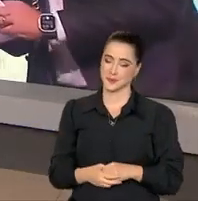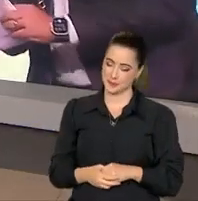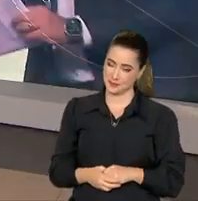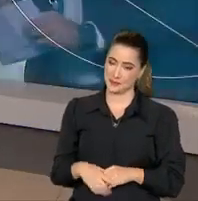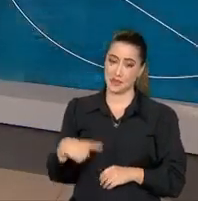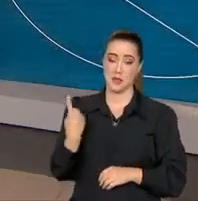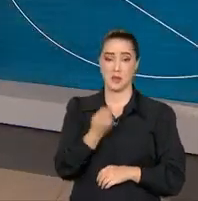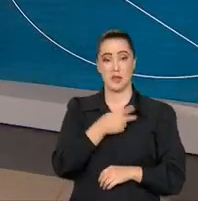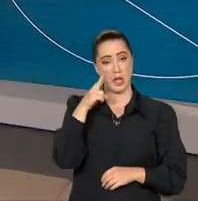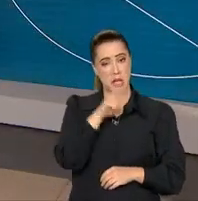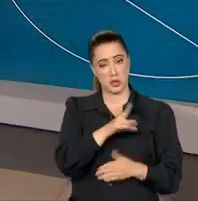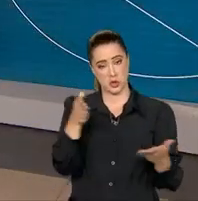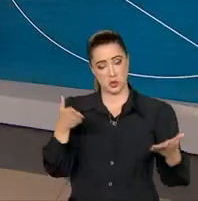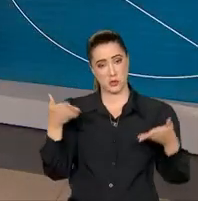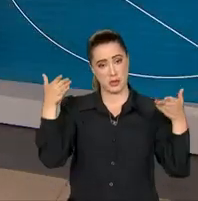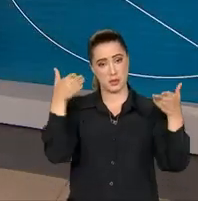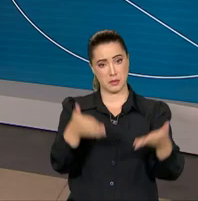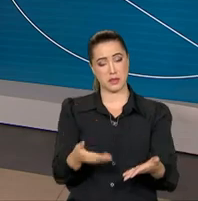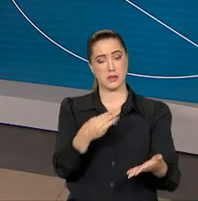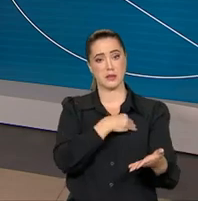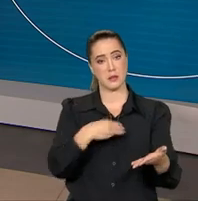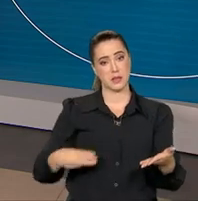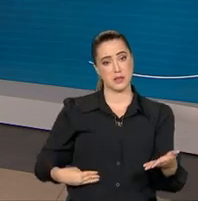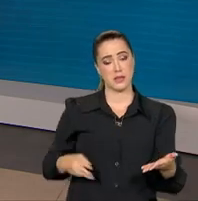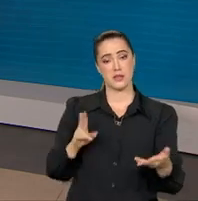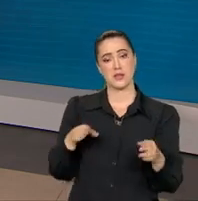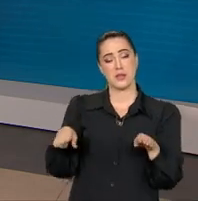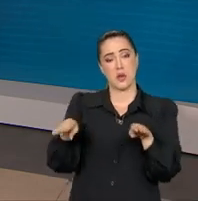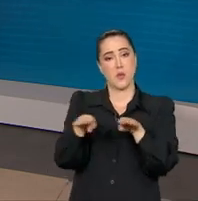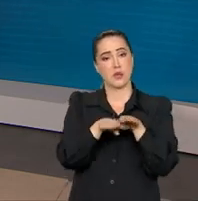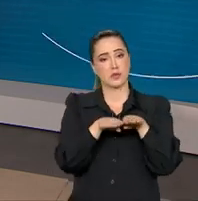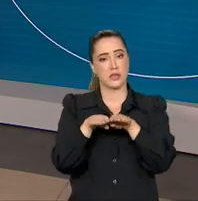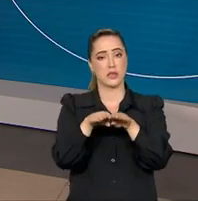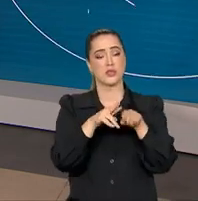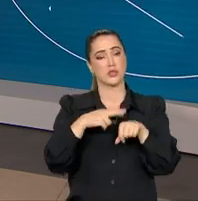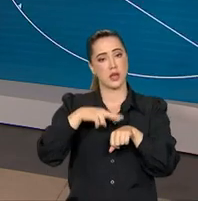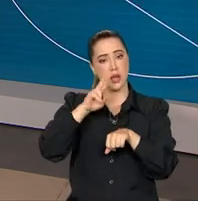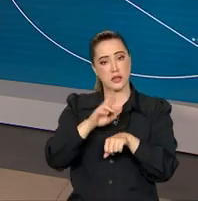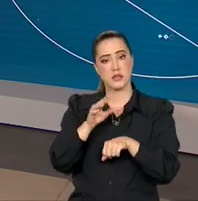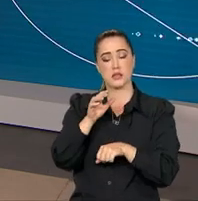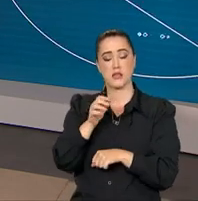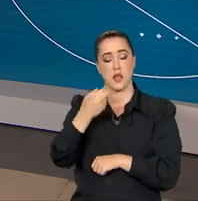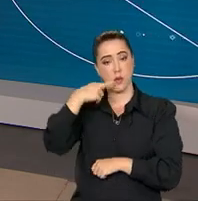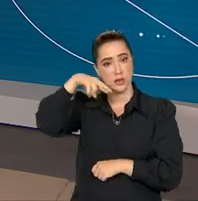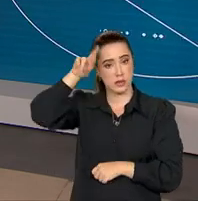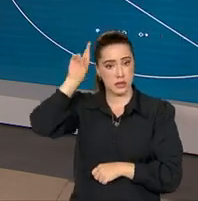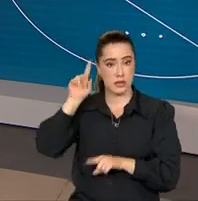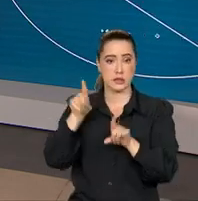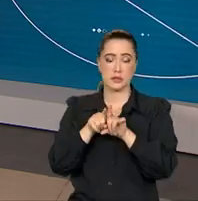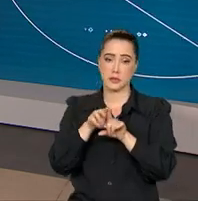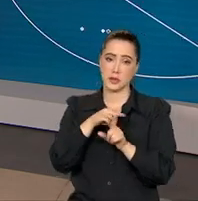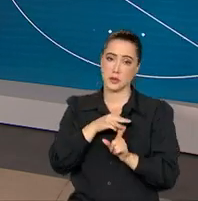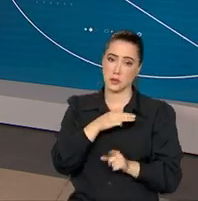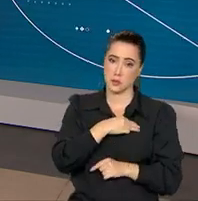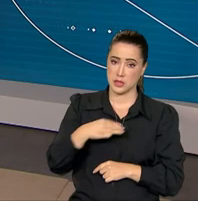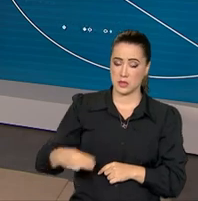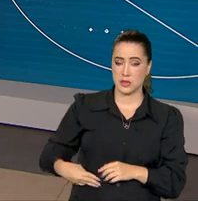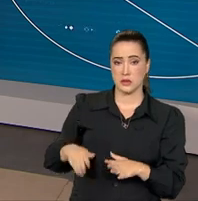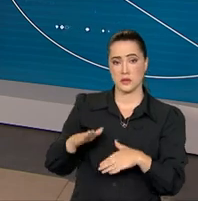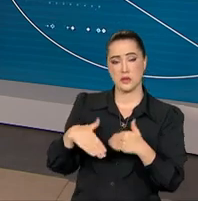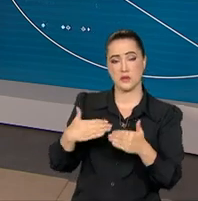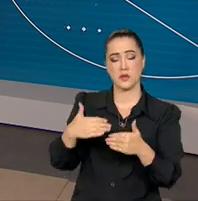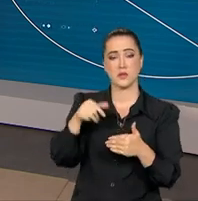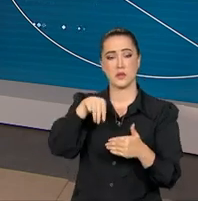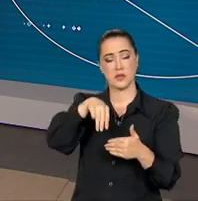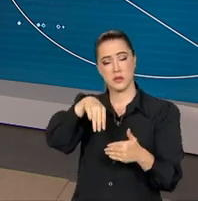E nós acompanhamos a participação da ministra da Igualdade Racial, Aniele Franco, e também do ministro do Desenvolvimento e